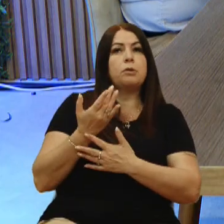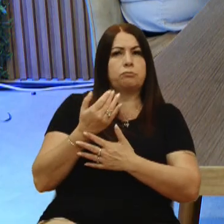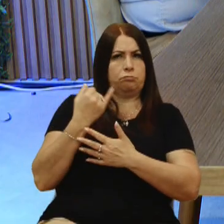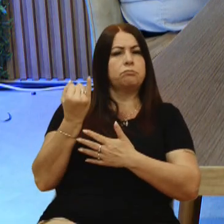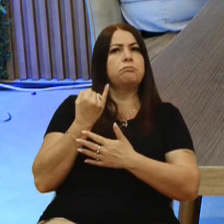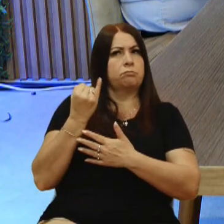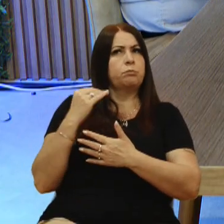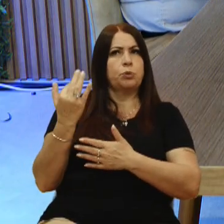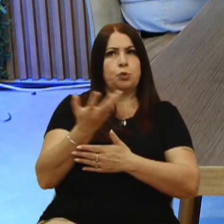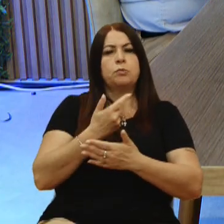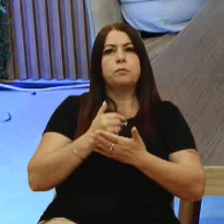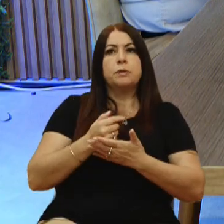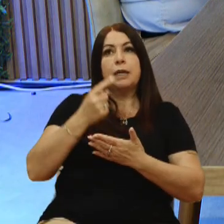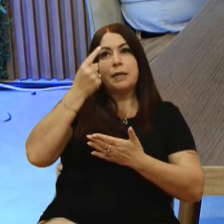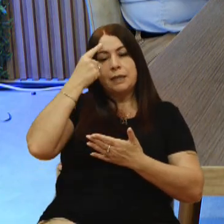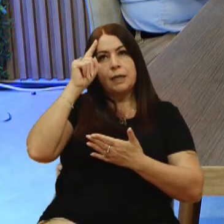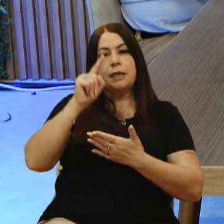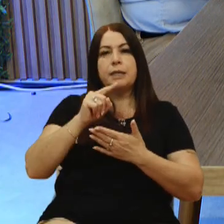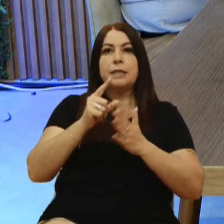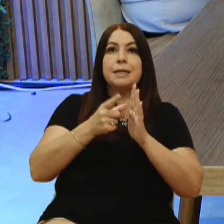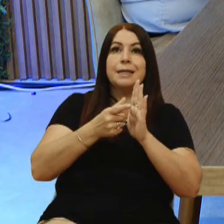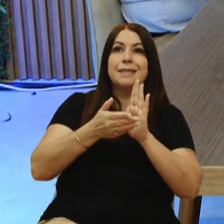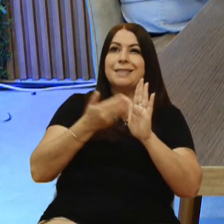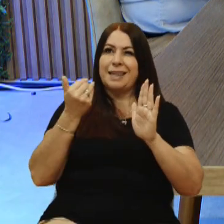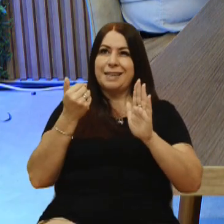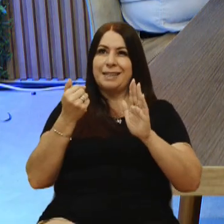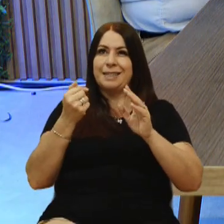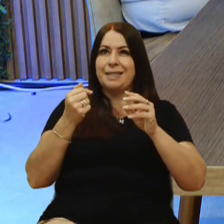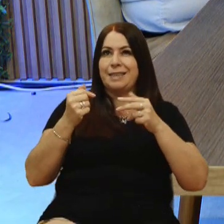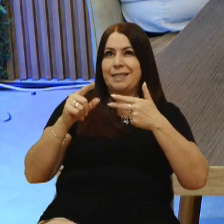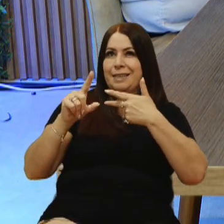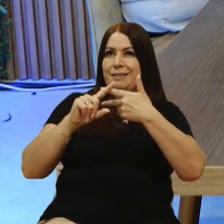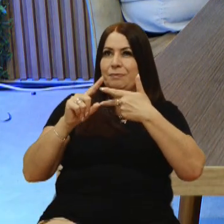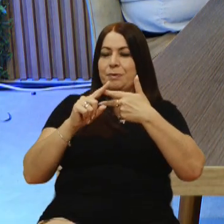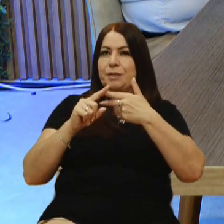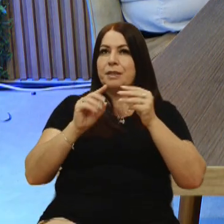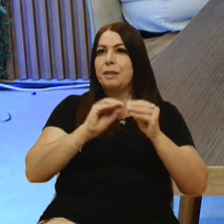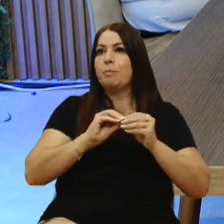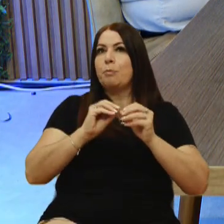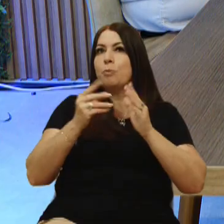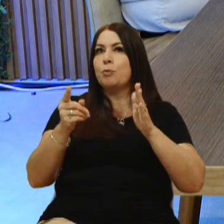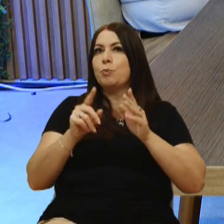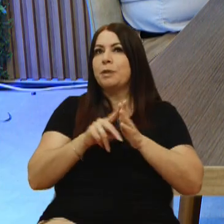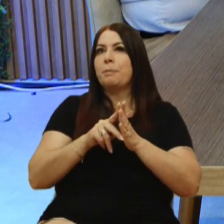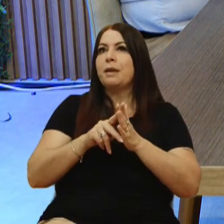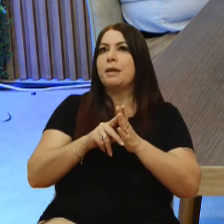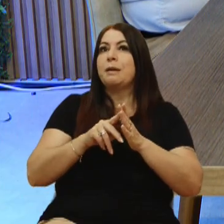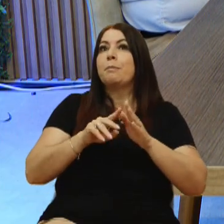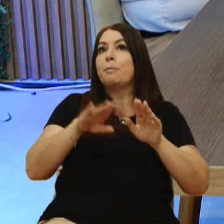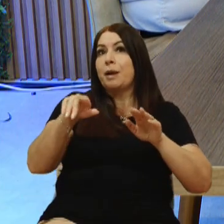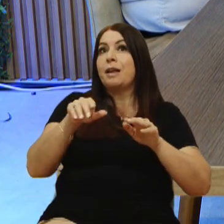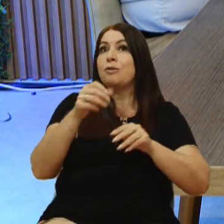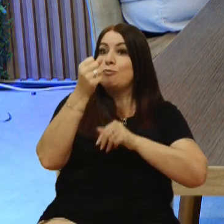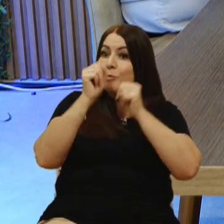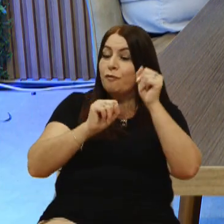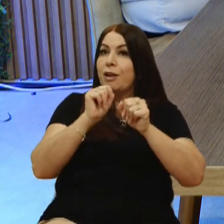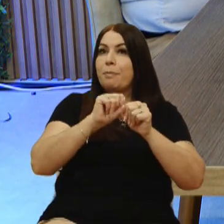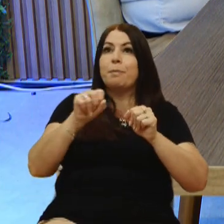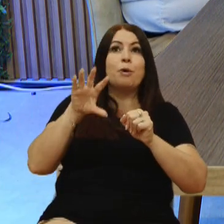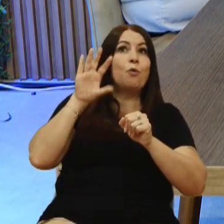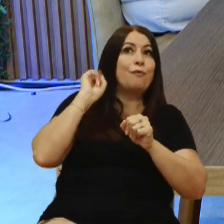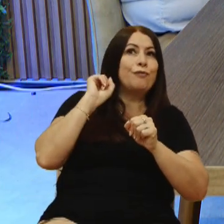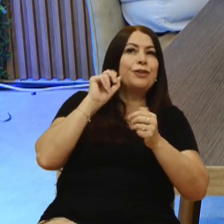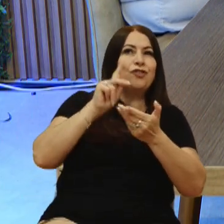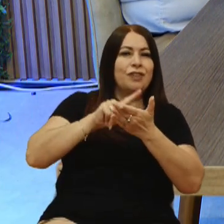importante para todos. A ideia é sair um pouco do parlamento, quem sabe isso, ir para o piso de fábrica, como a gente faz, para escutar realmente